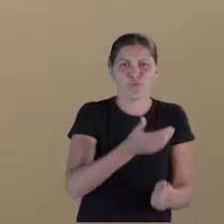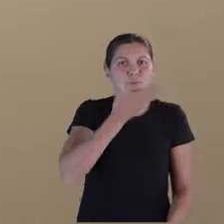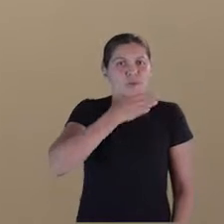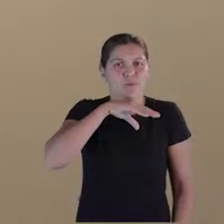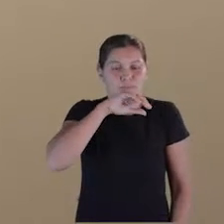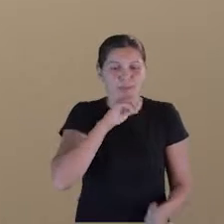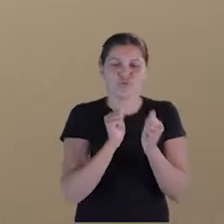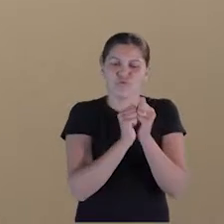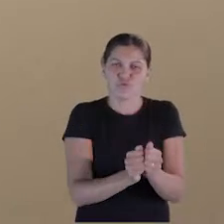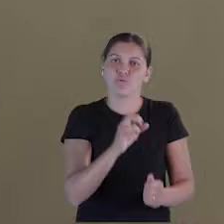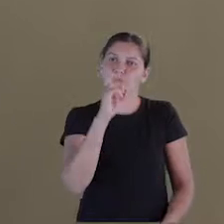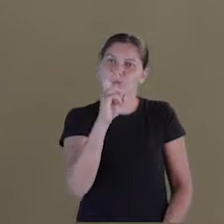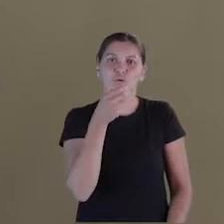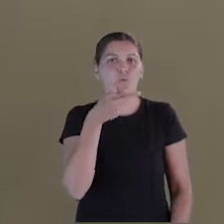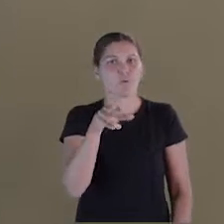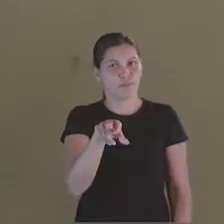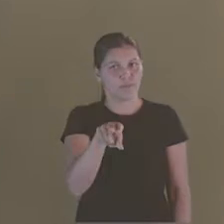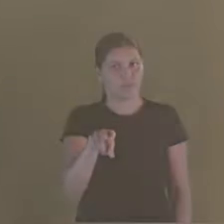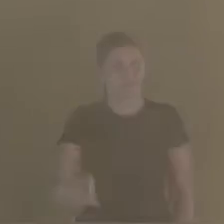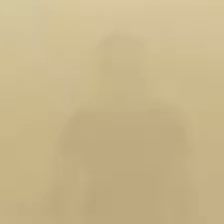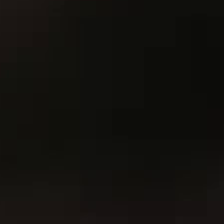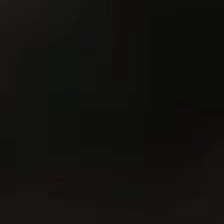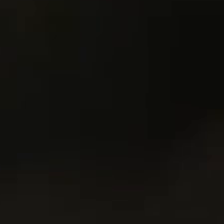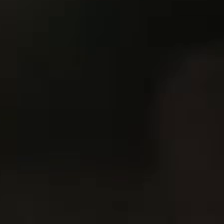Cheguei com os meus pais e os meus 5 irmãos.